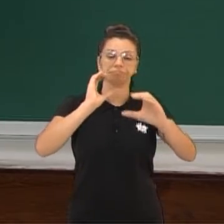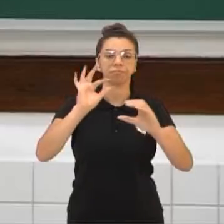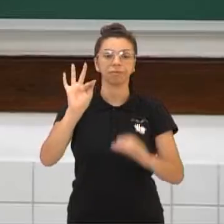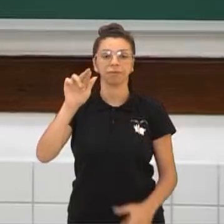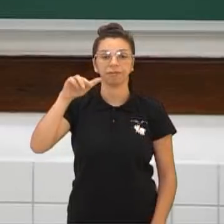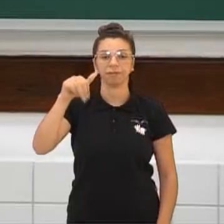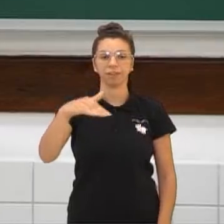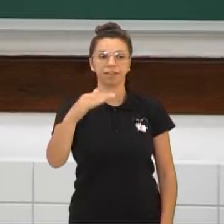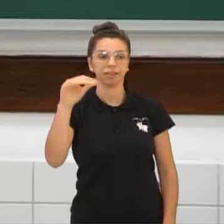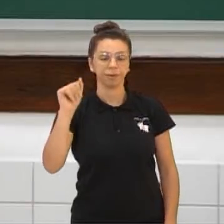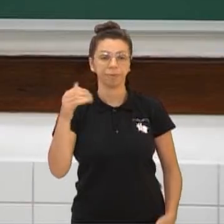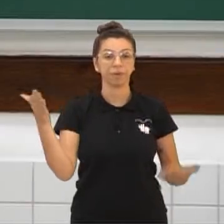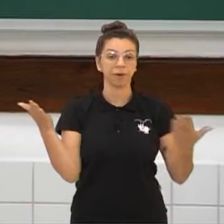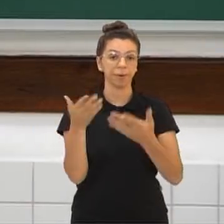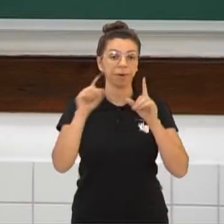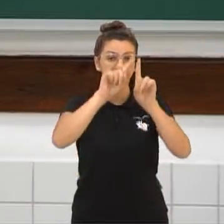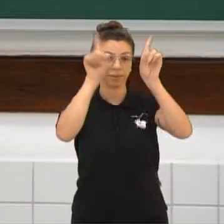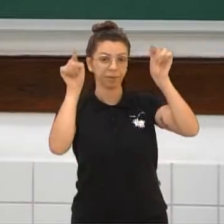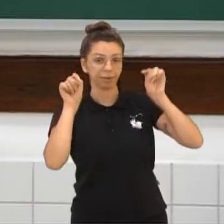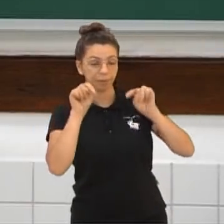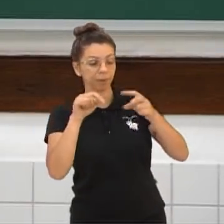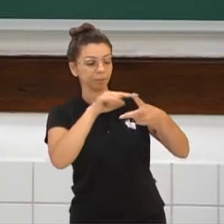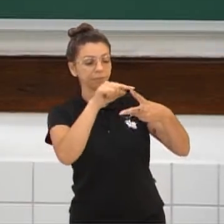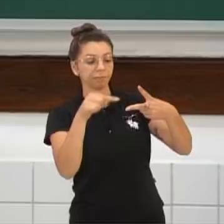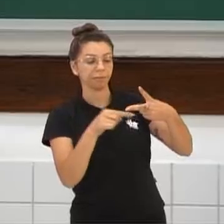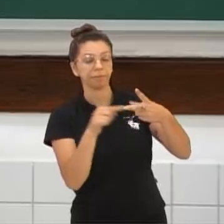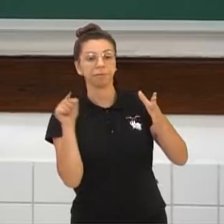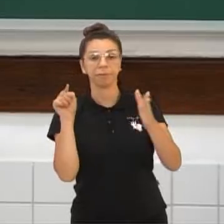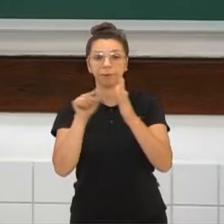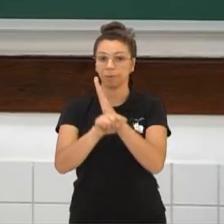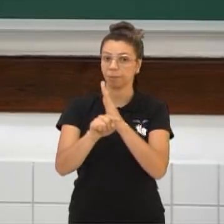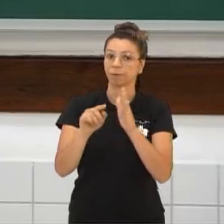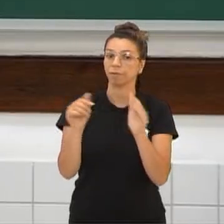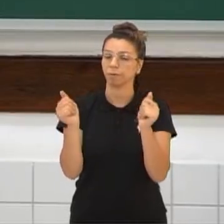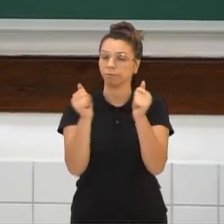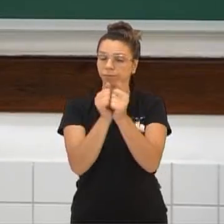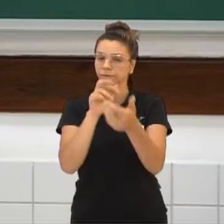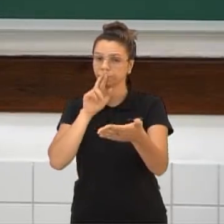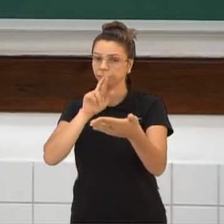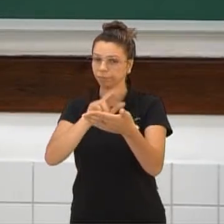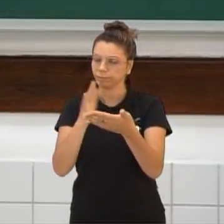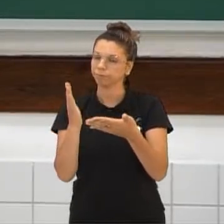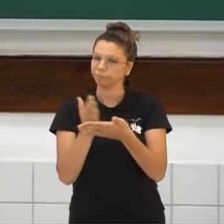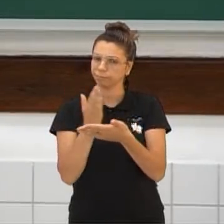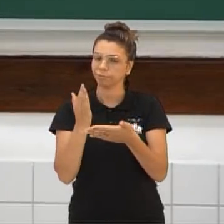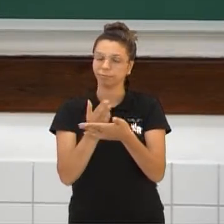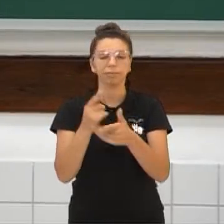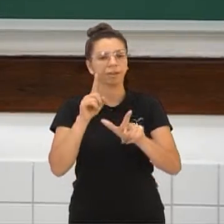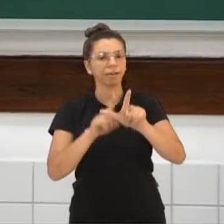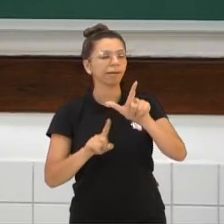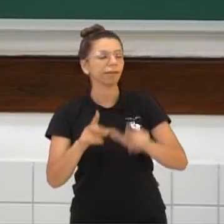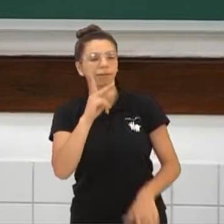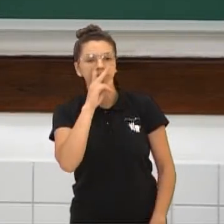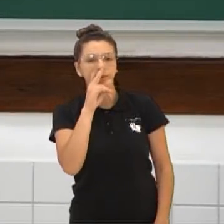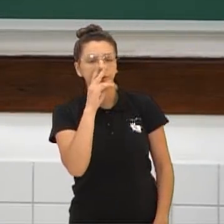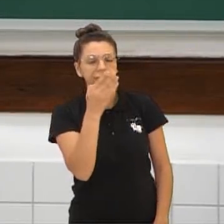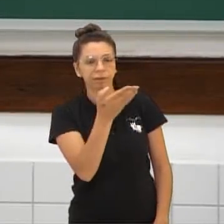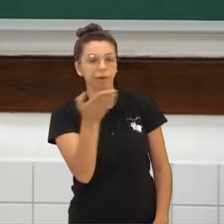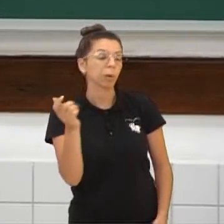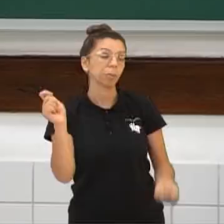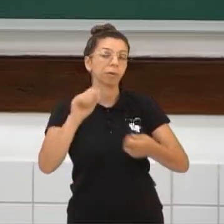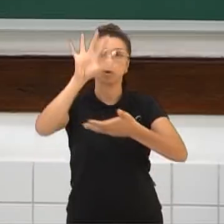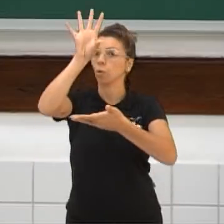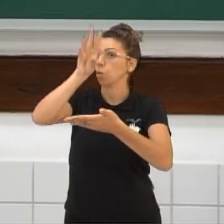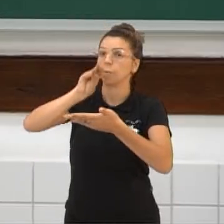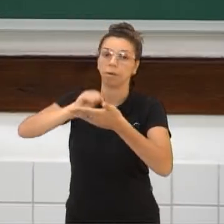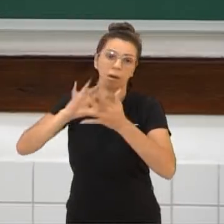duas perguntinhas que nós vamos responder junto, mas assim, não deixe de registrar aí no seu caderno qual é a letra que você acha. Não precisa